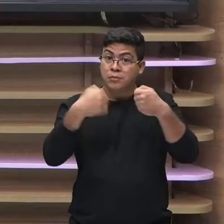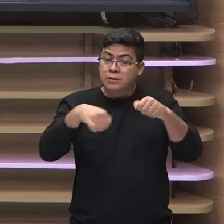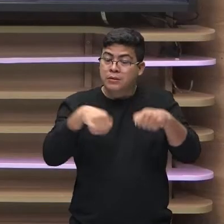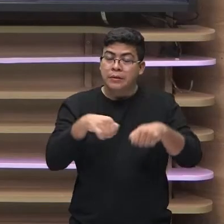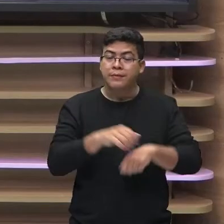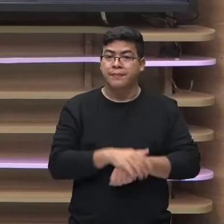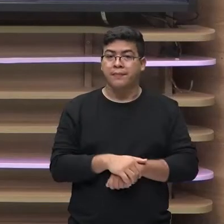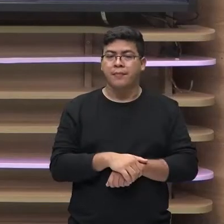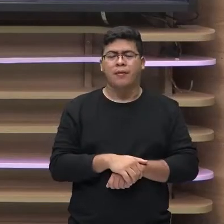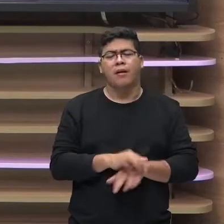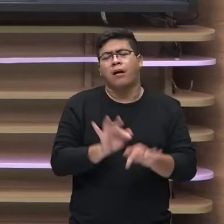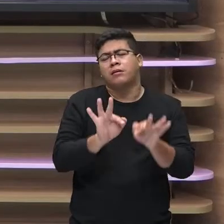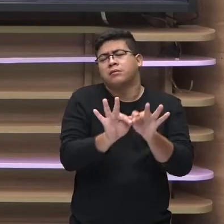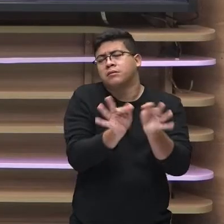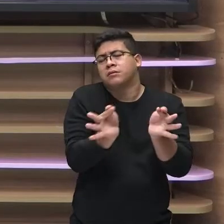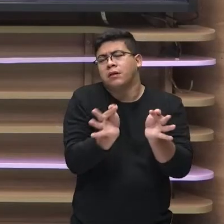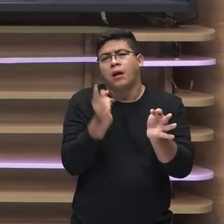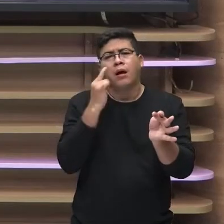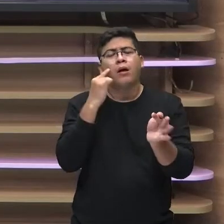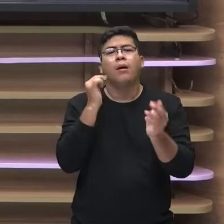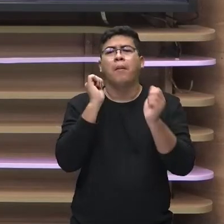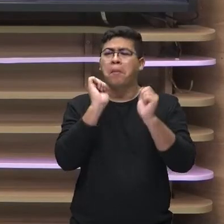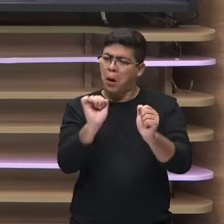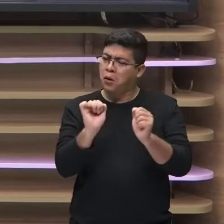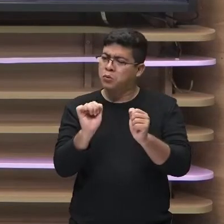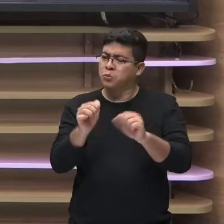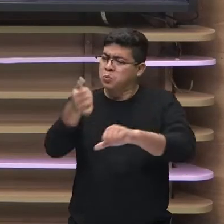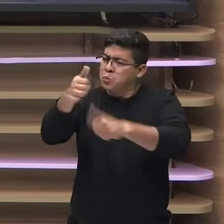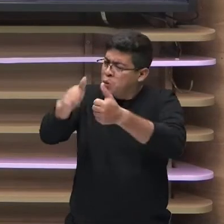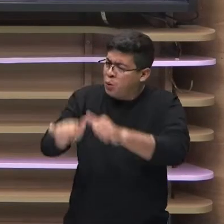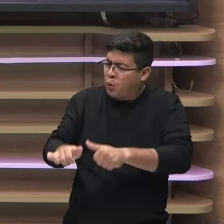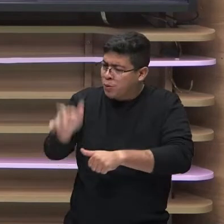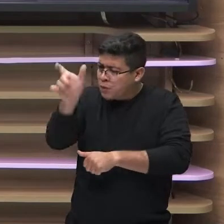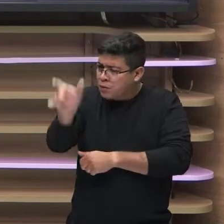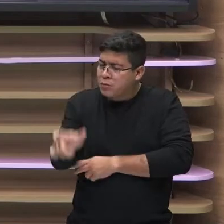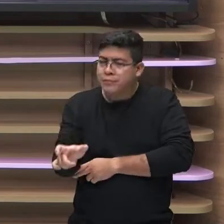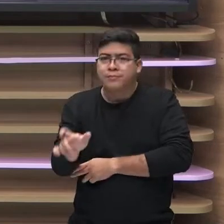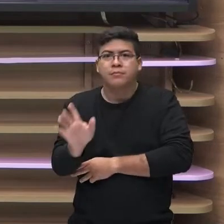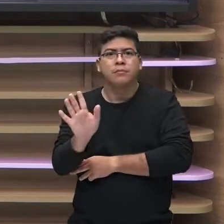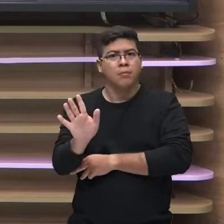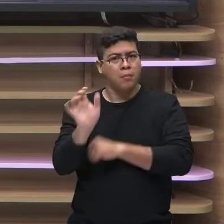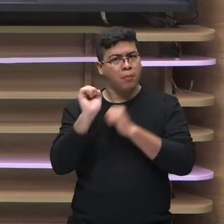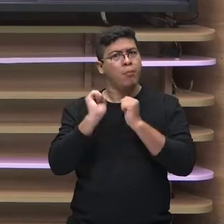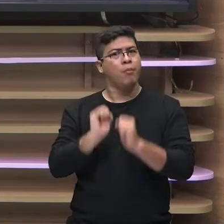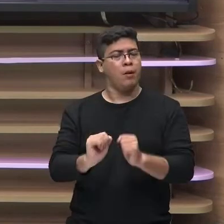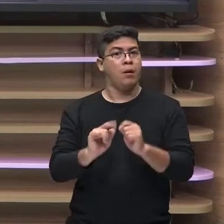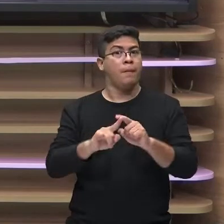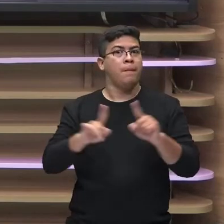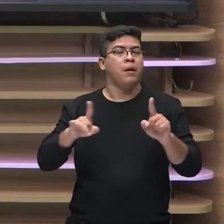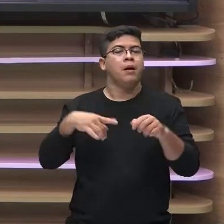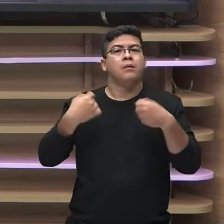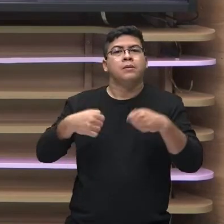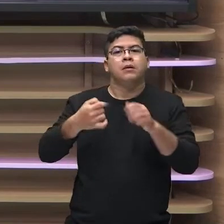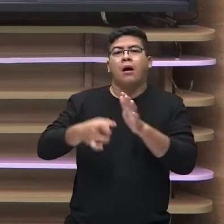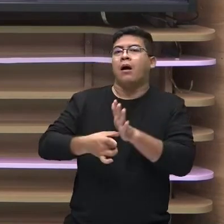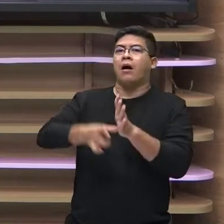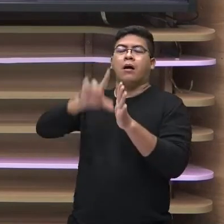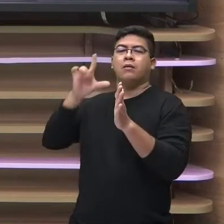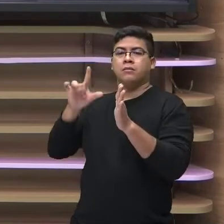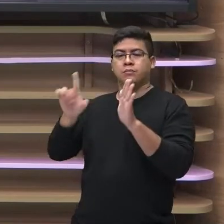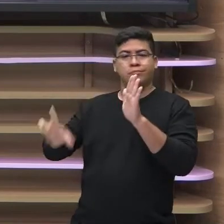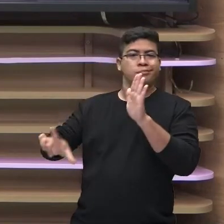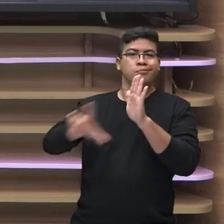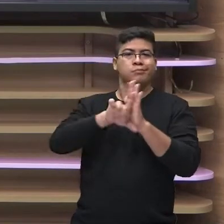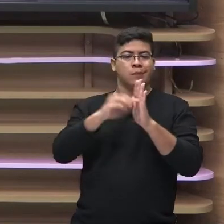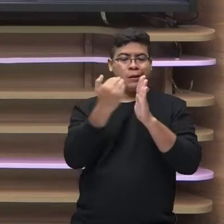É muito simples. Você pode julgar uma pessoa? Pode, mas tem que levar em consideração todas as coisas que levaram aquela